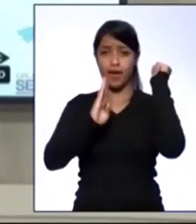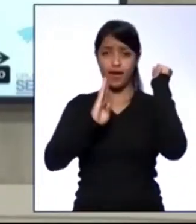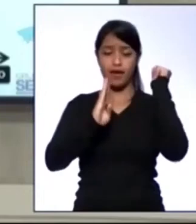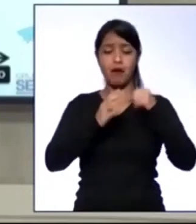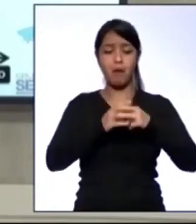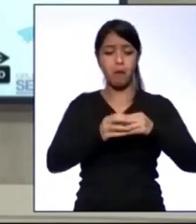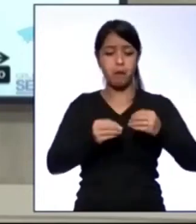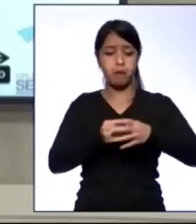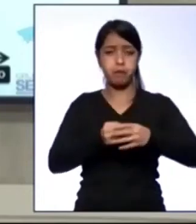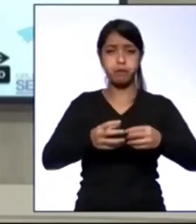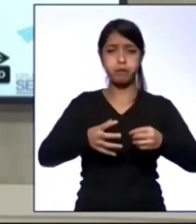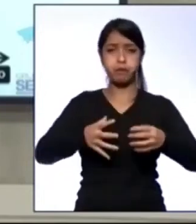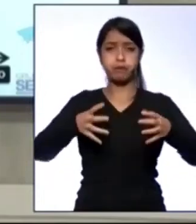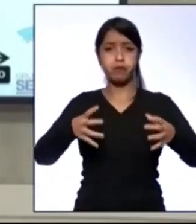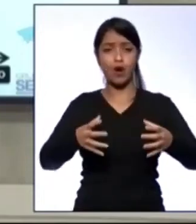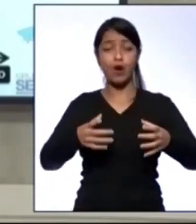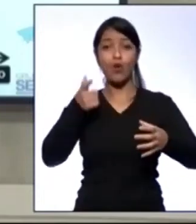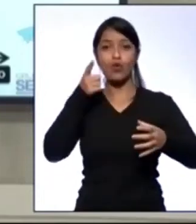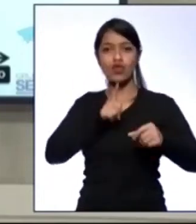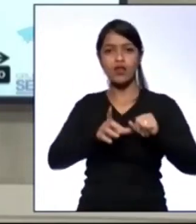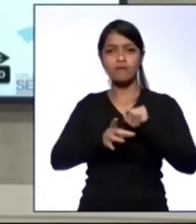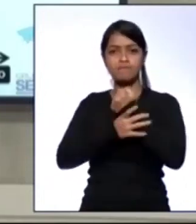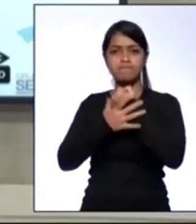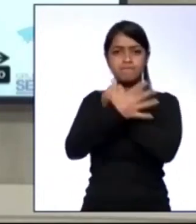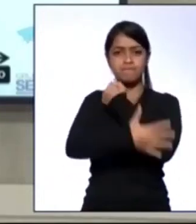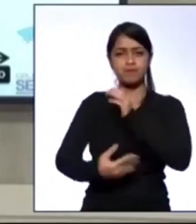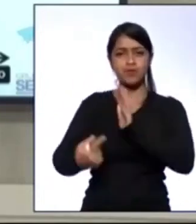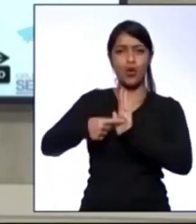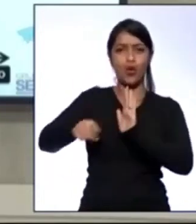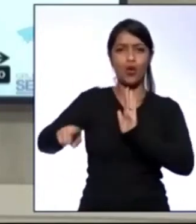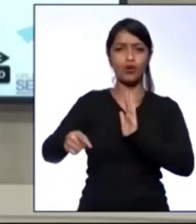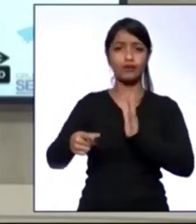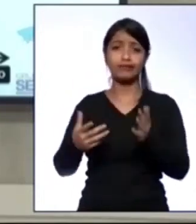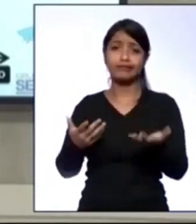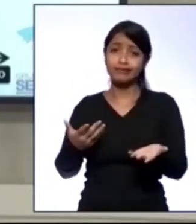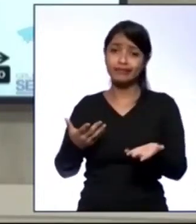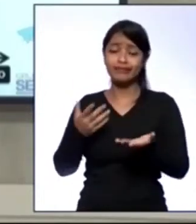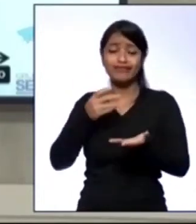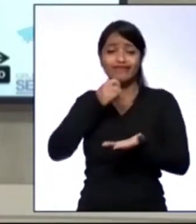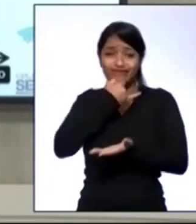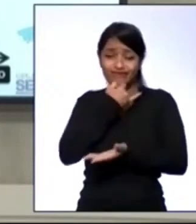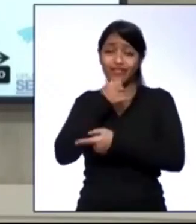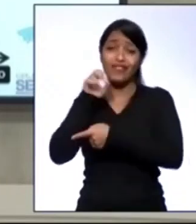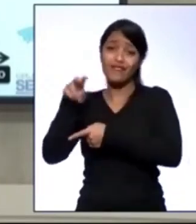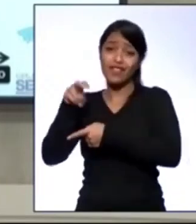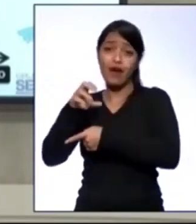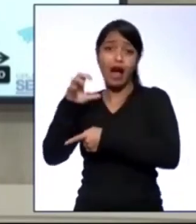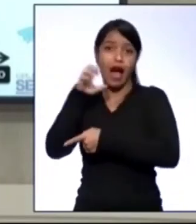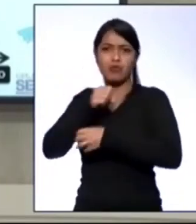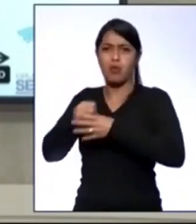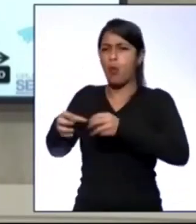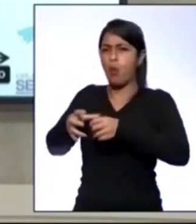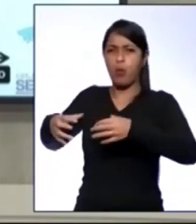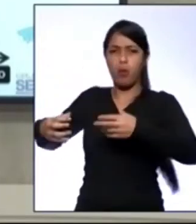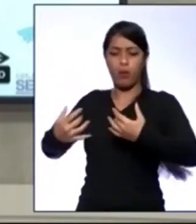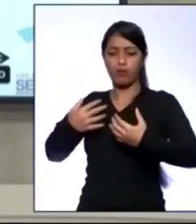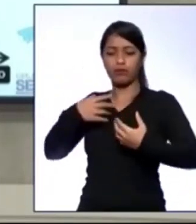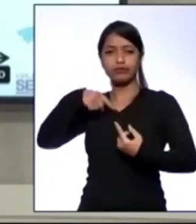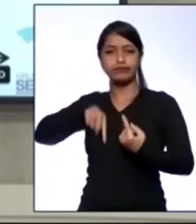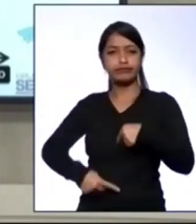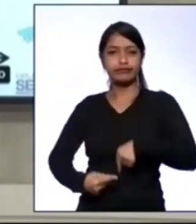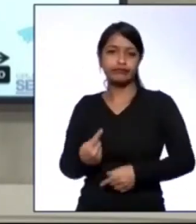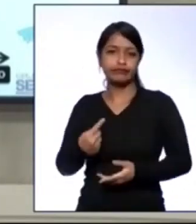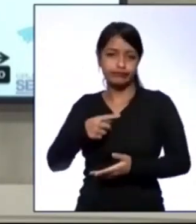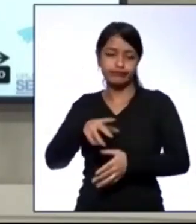anticorpos, infelizmente, o vírus foi mais rápido e apareceu os sintomas. Certo? Então, ela produz